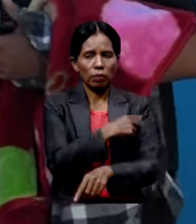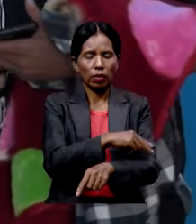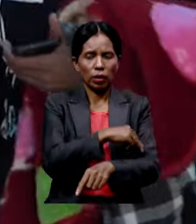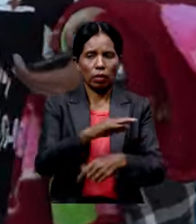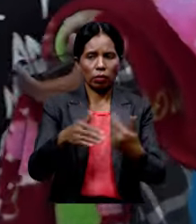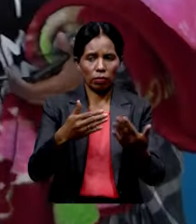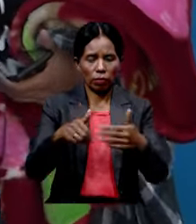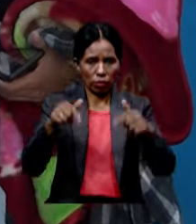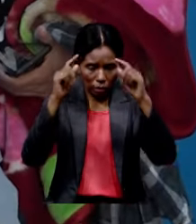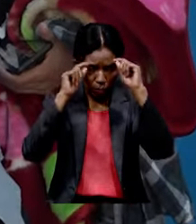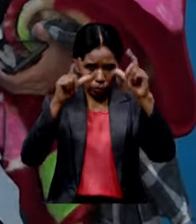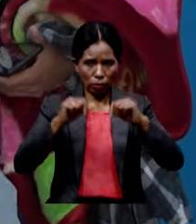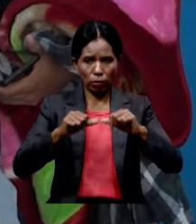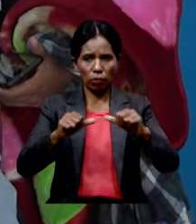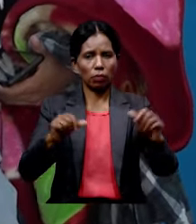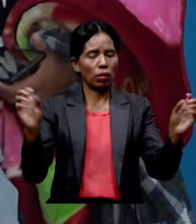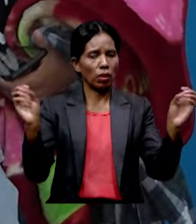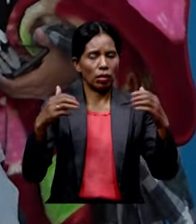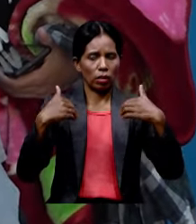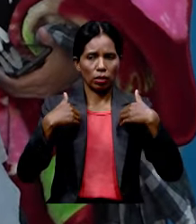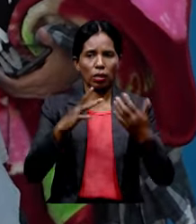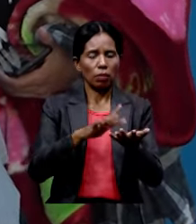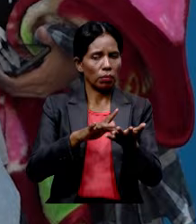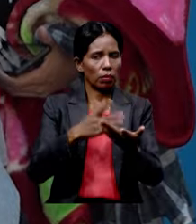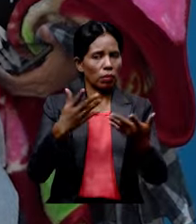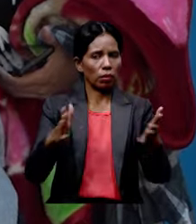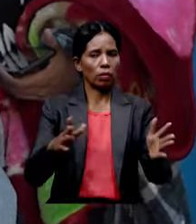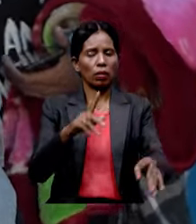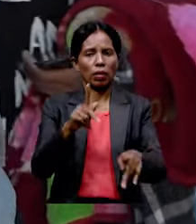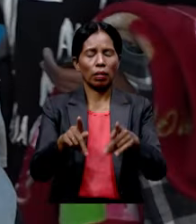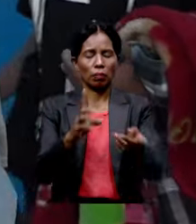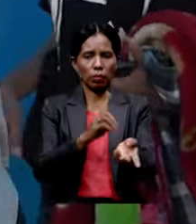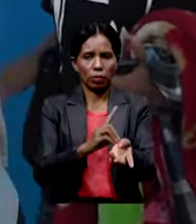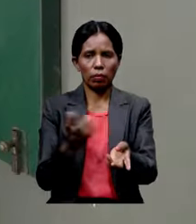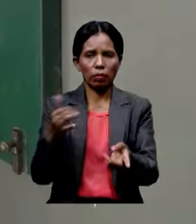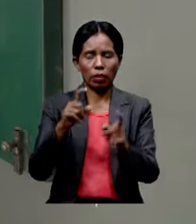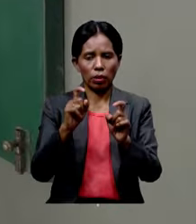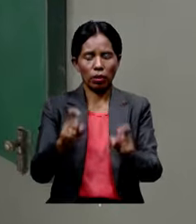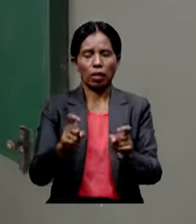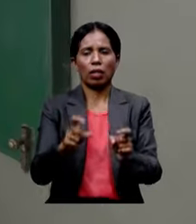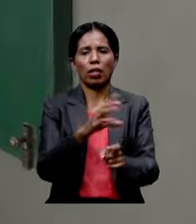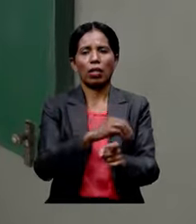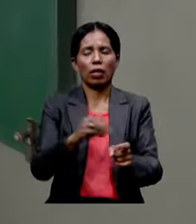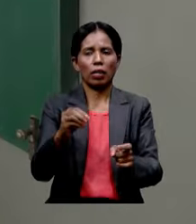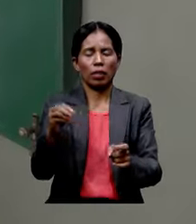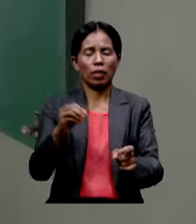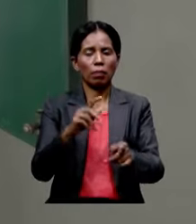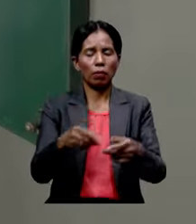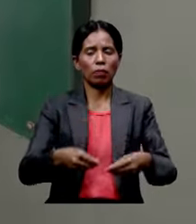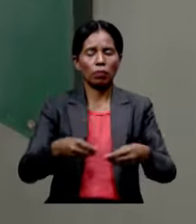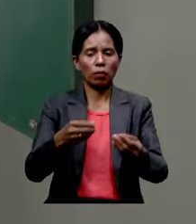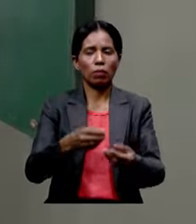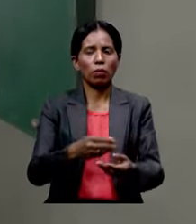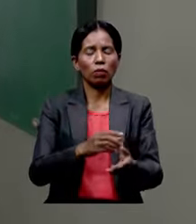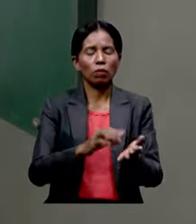Território Nacional continua a ler e conabai moro com a IA, onde obriga pessoal Saúde Sira tem que passar receitas para paciente Sira, a tu só será